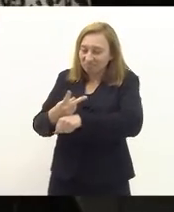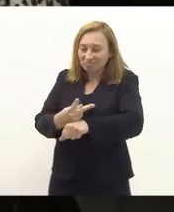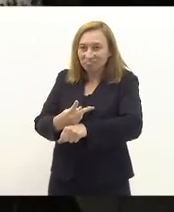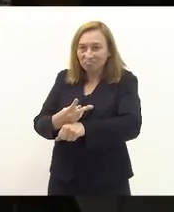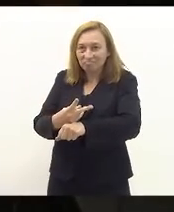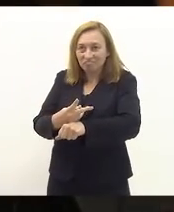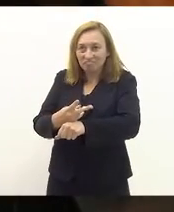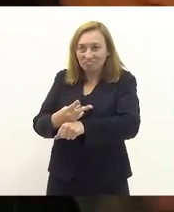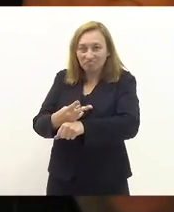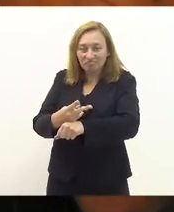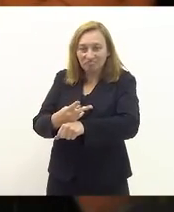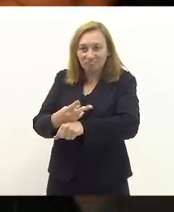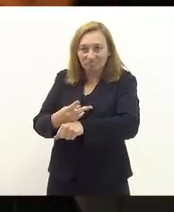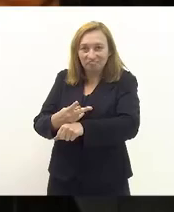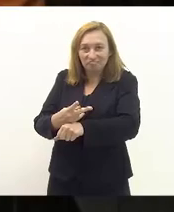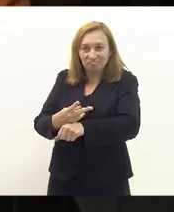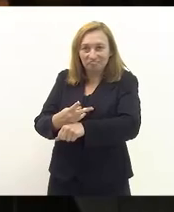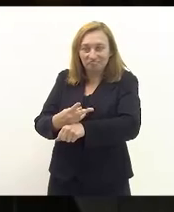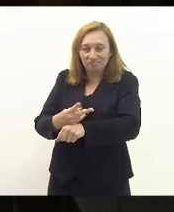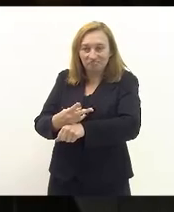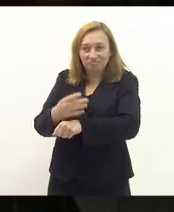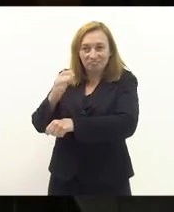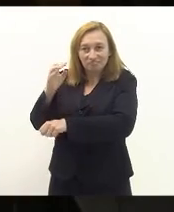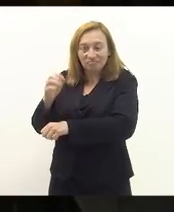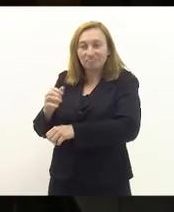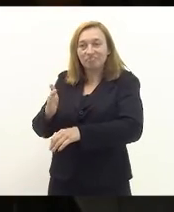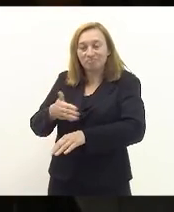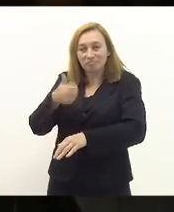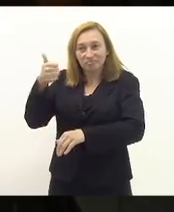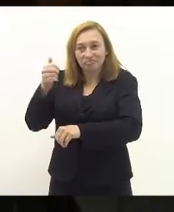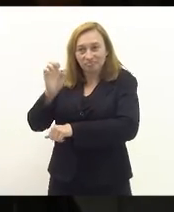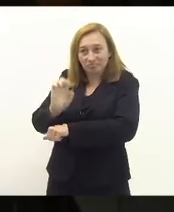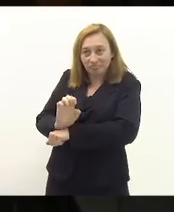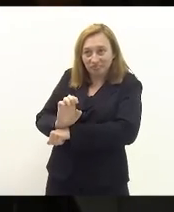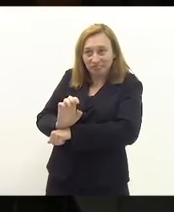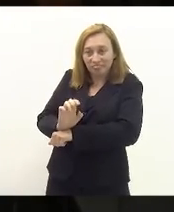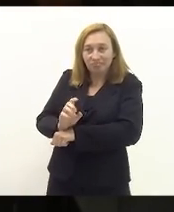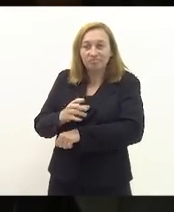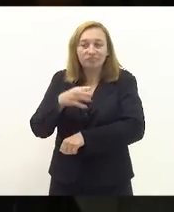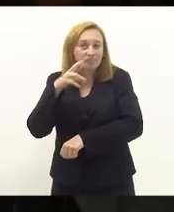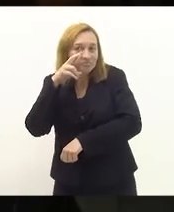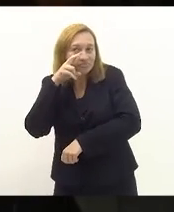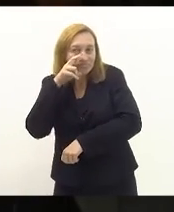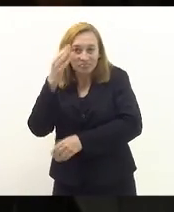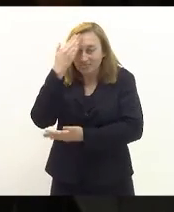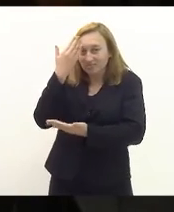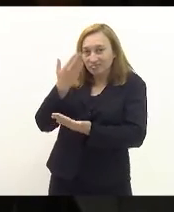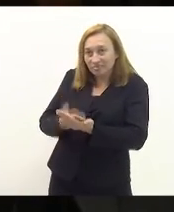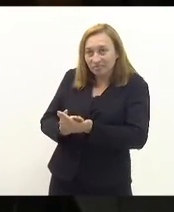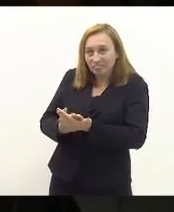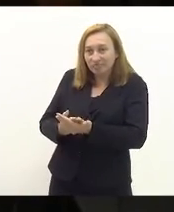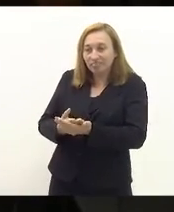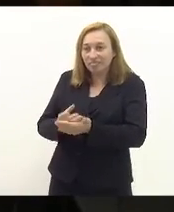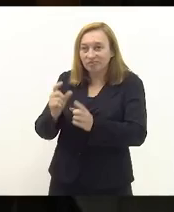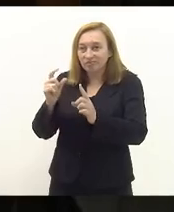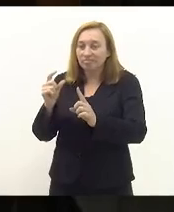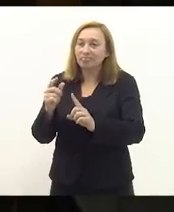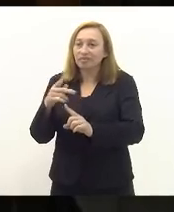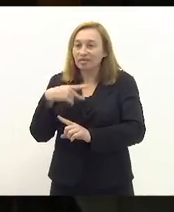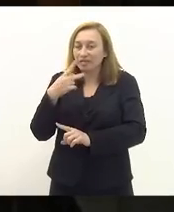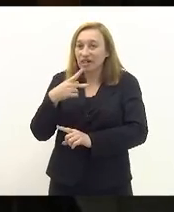Estado é mas como você vê Depende se eu também creio nessas palavras que Deus